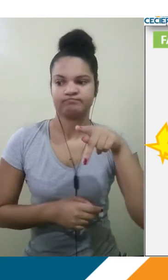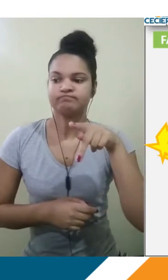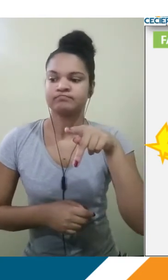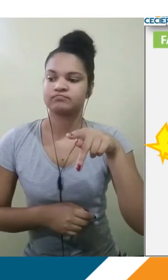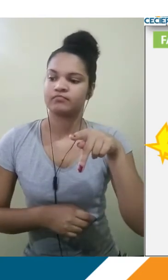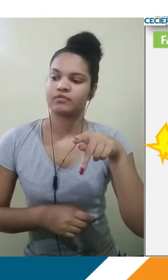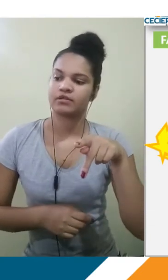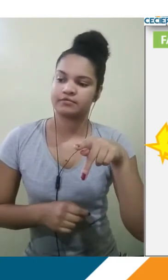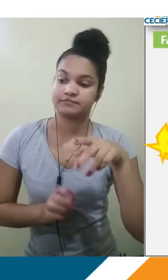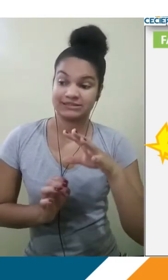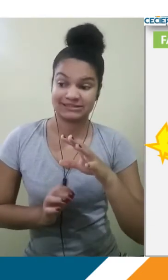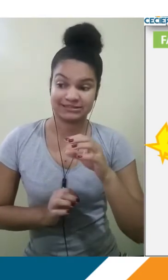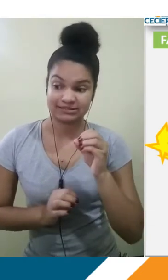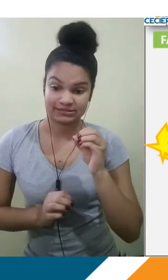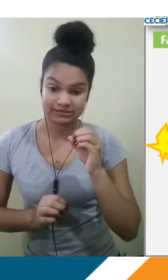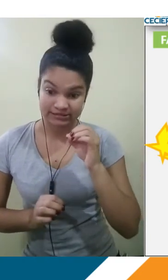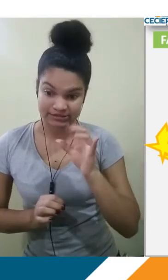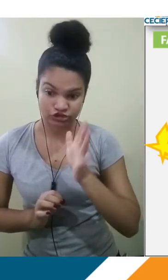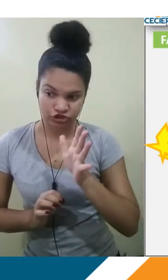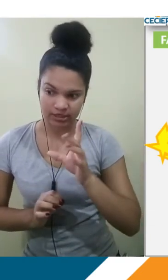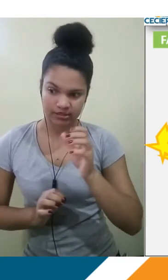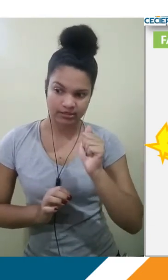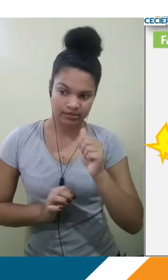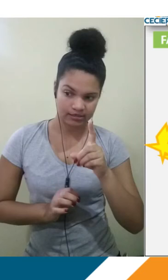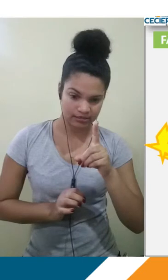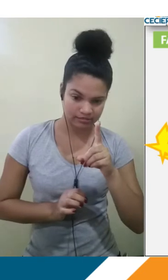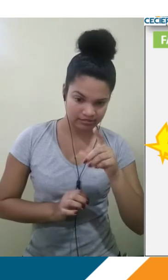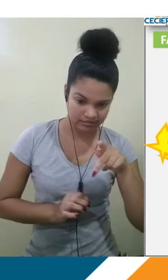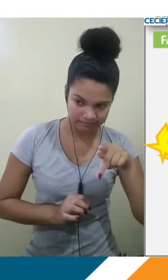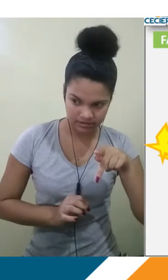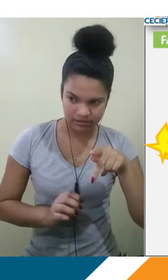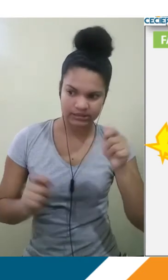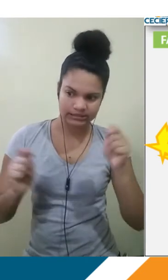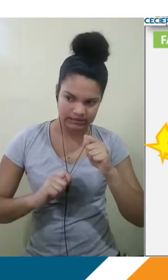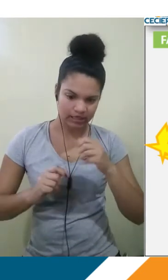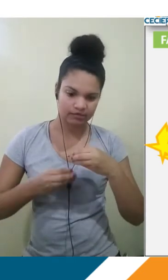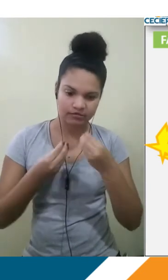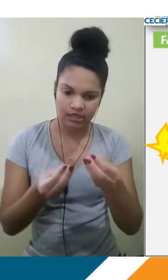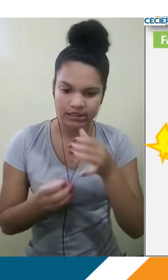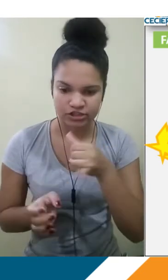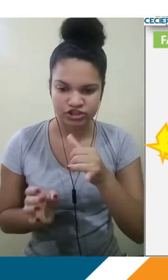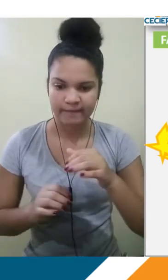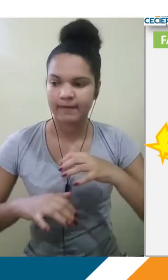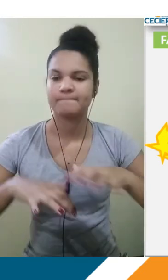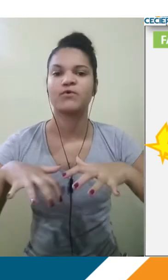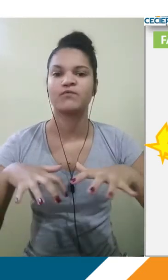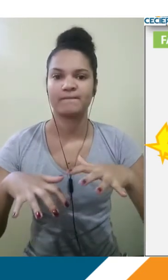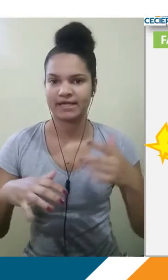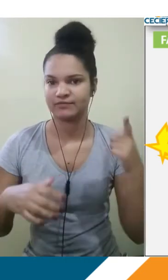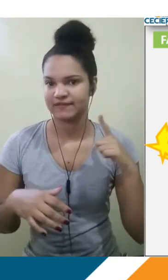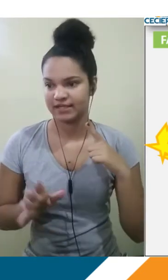sintetase, fornecem energia para a movimentação dessa enzima e faz com que essa enzima junte moléculas de ADP